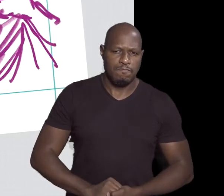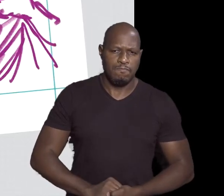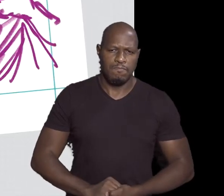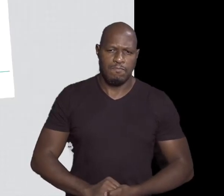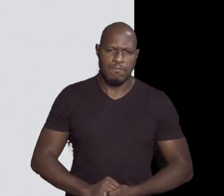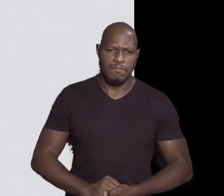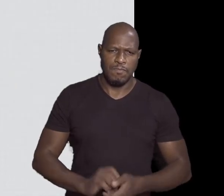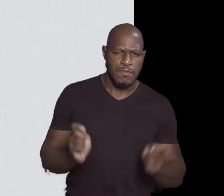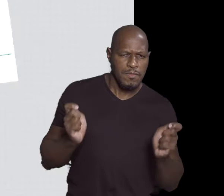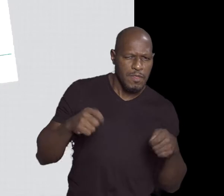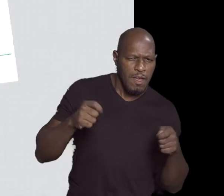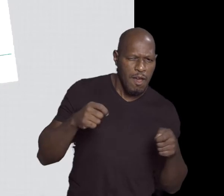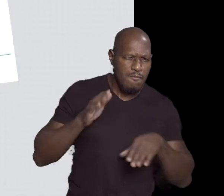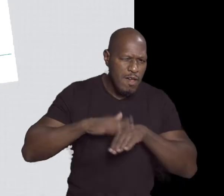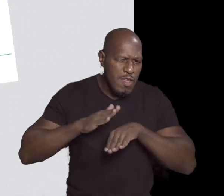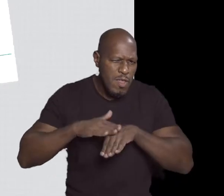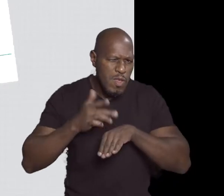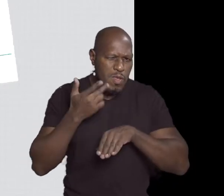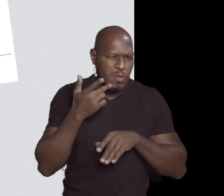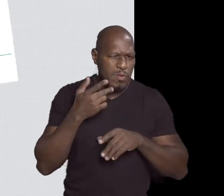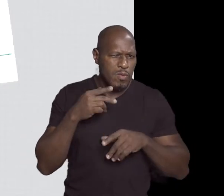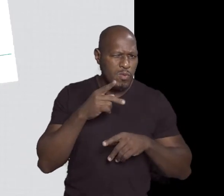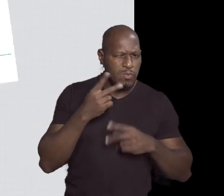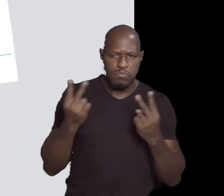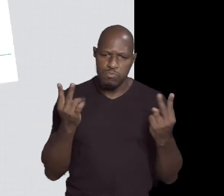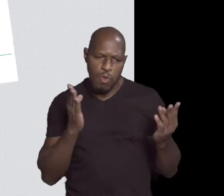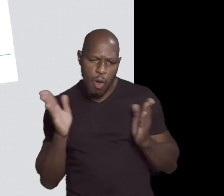dá para fazer muito bem nos dois programas.